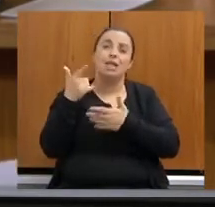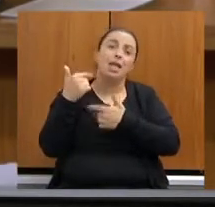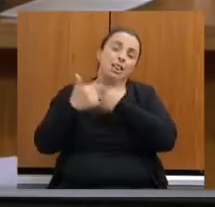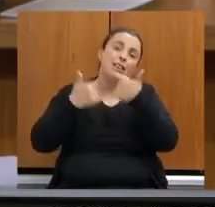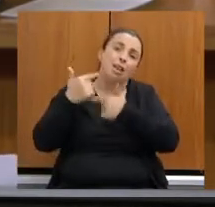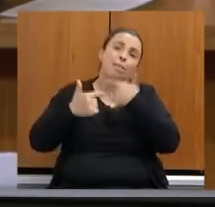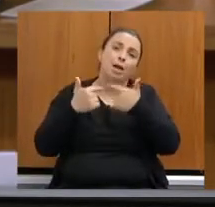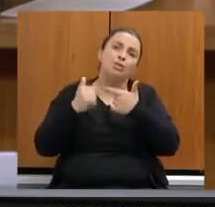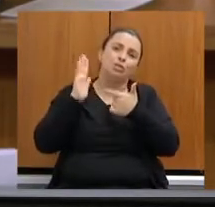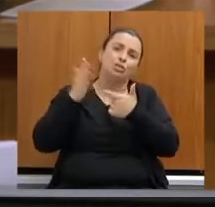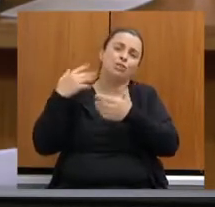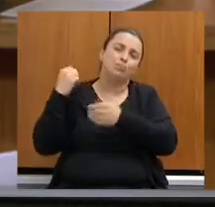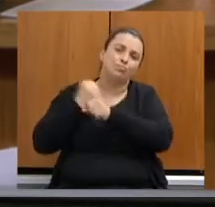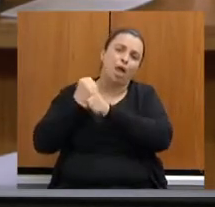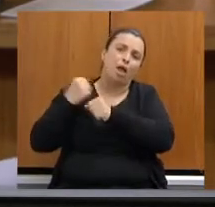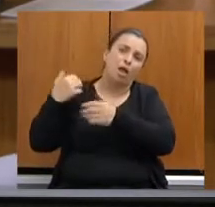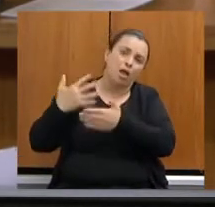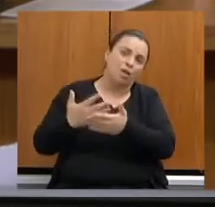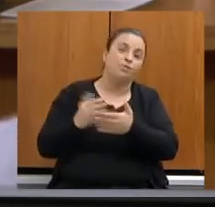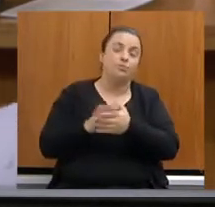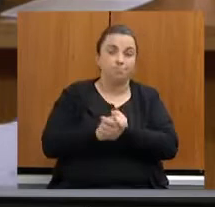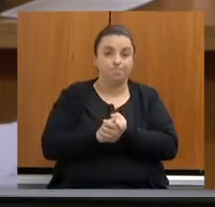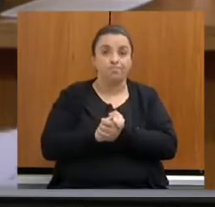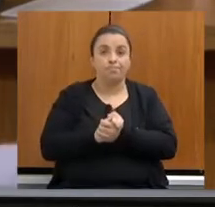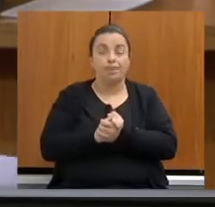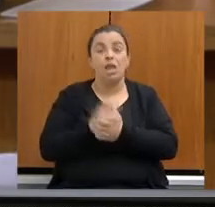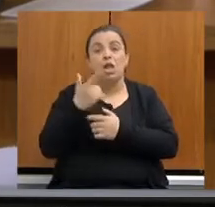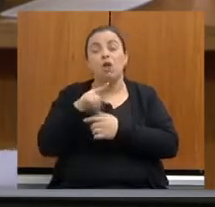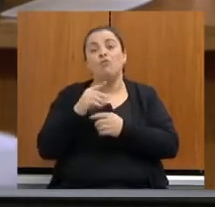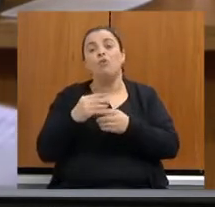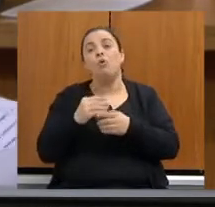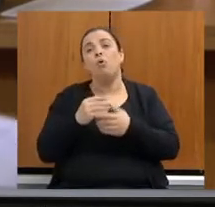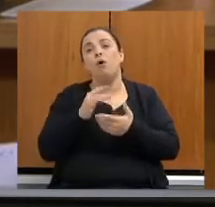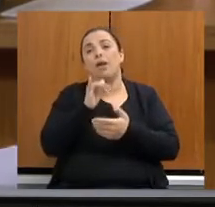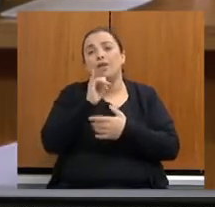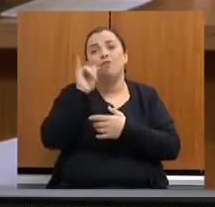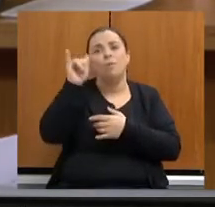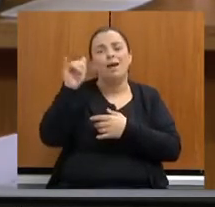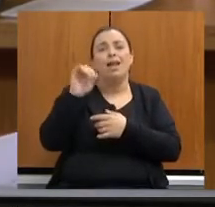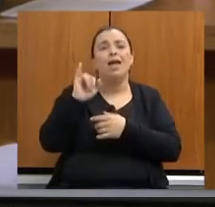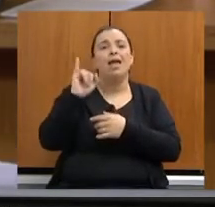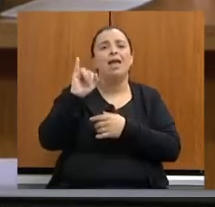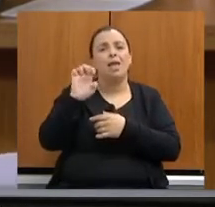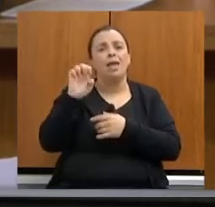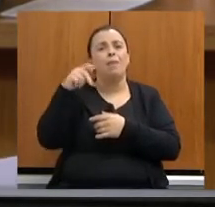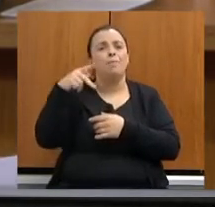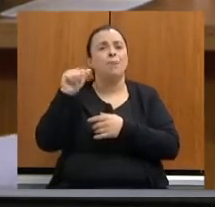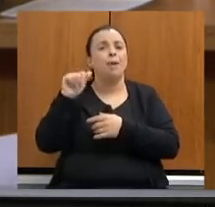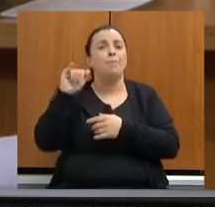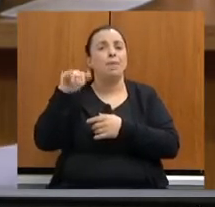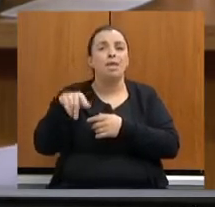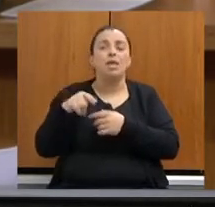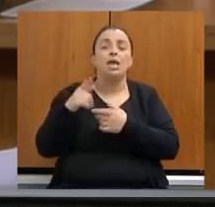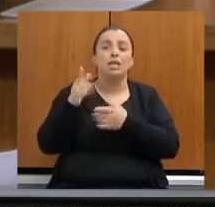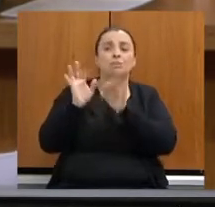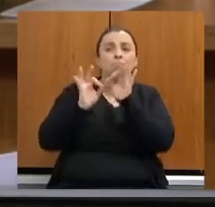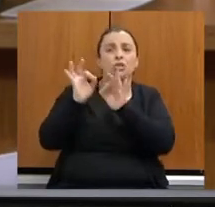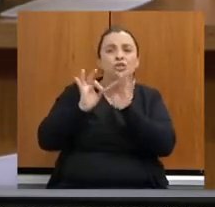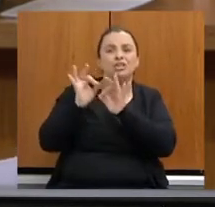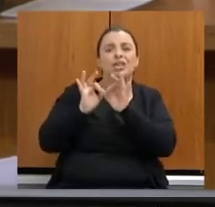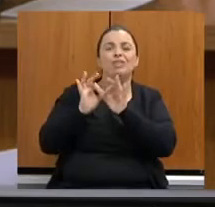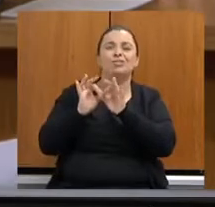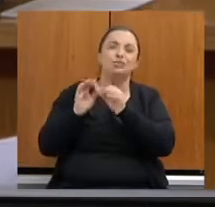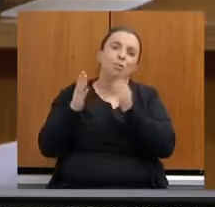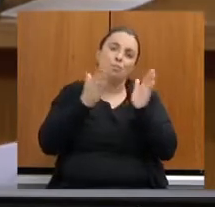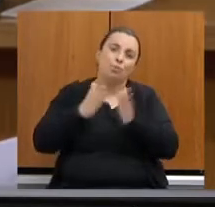feito eu e novamente para EPAMIG essa questão dos peixes ornamentais Para apoiar os nossos produtores